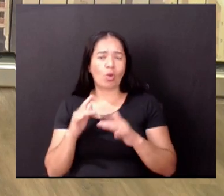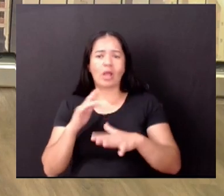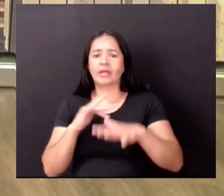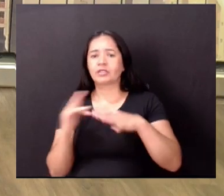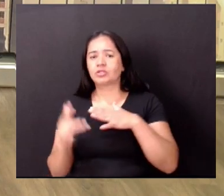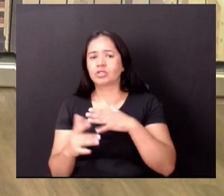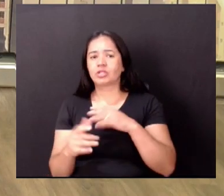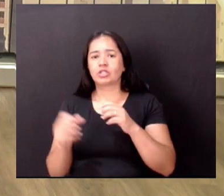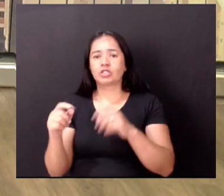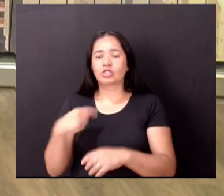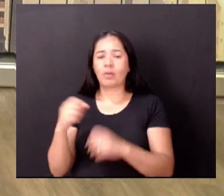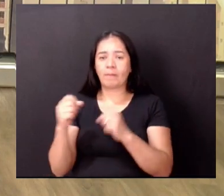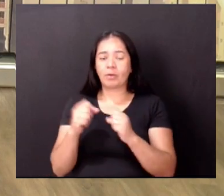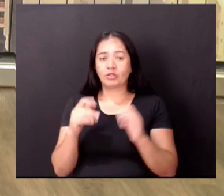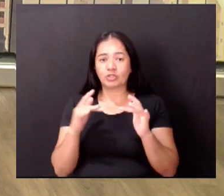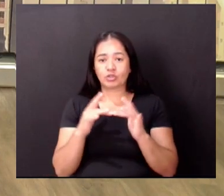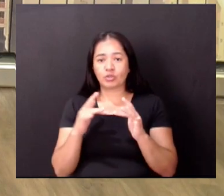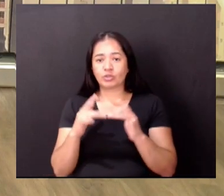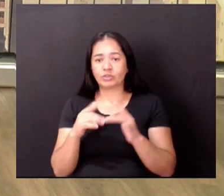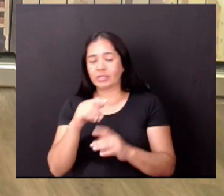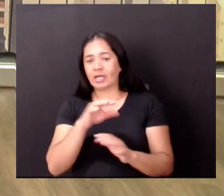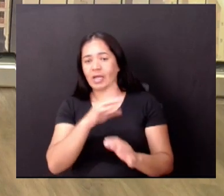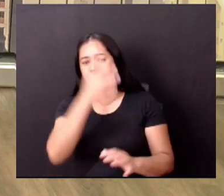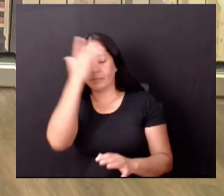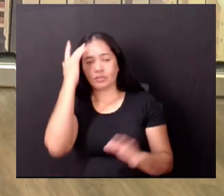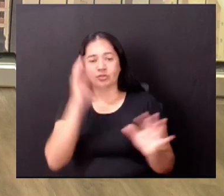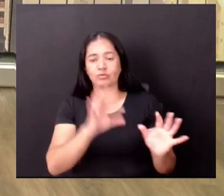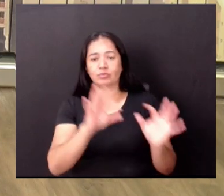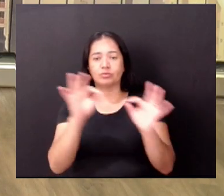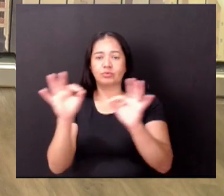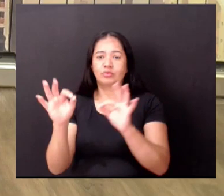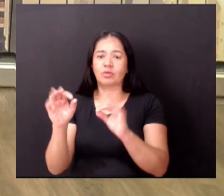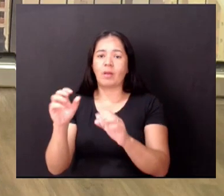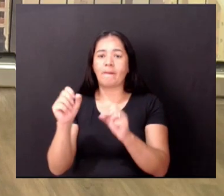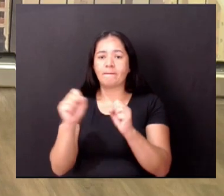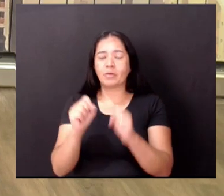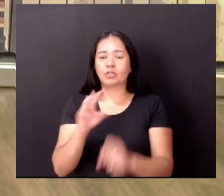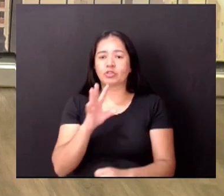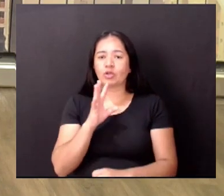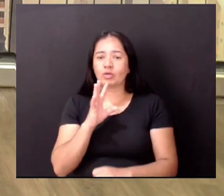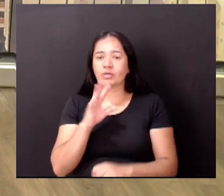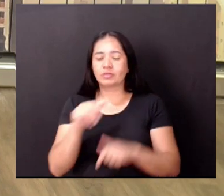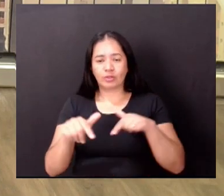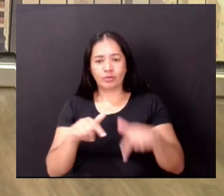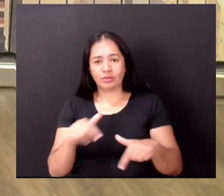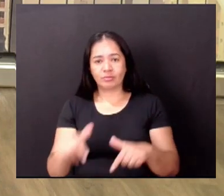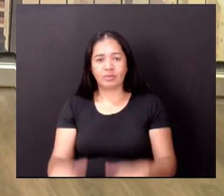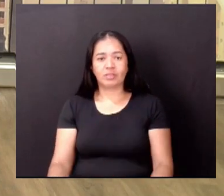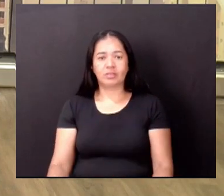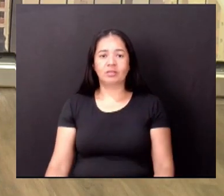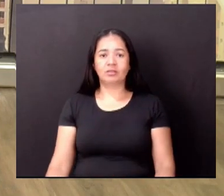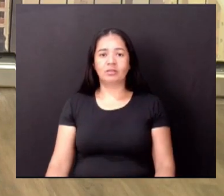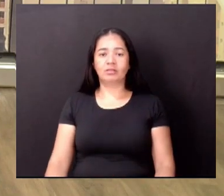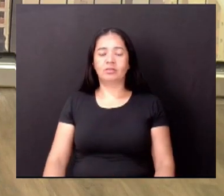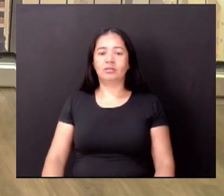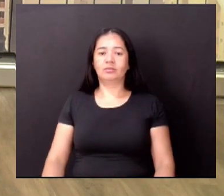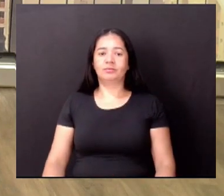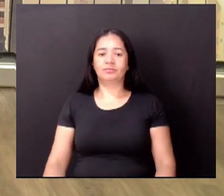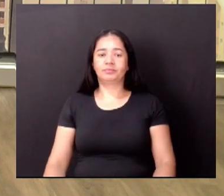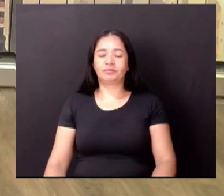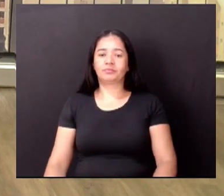de contato, redes sociais, que a gente possa entrar em contato para quem está assistindo, possa de repente conhecer esse trabalho?